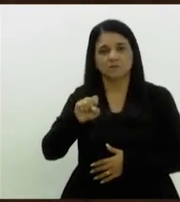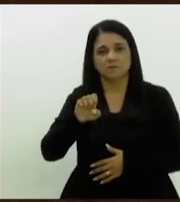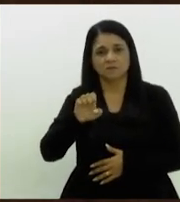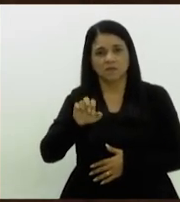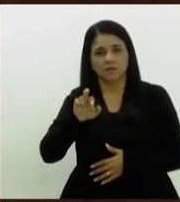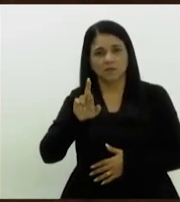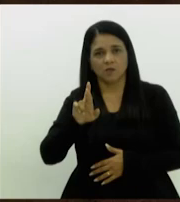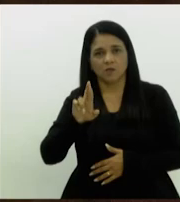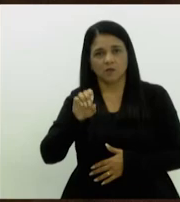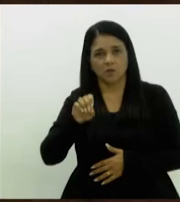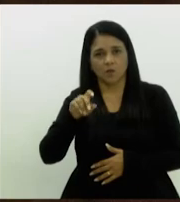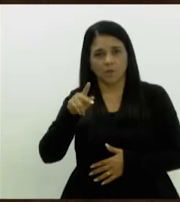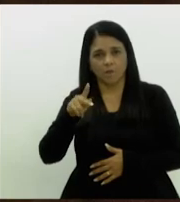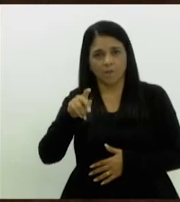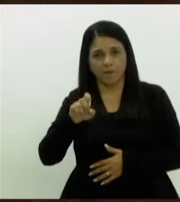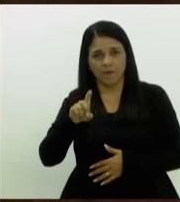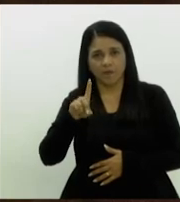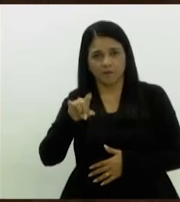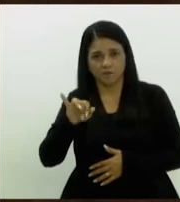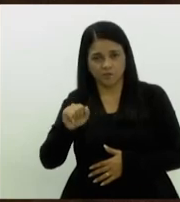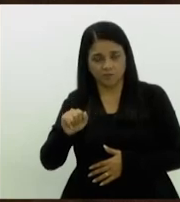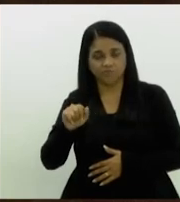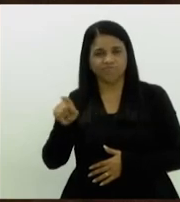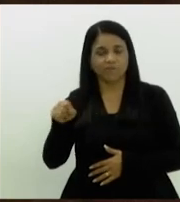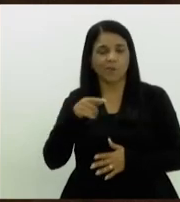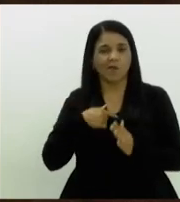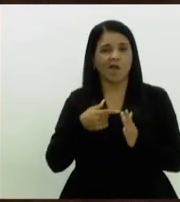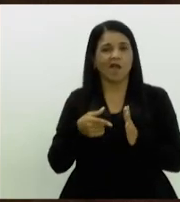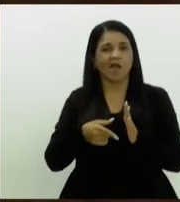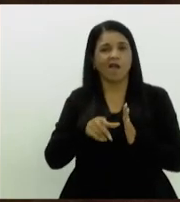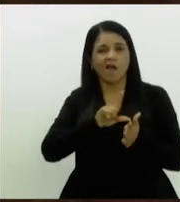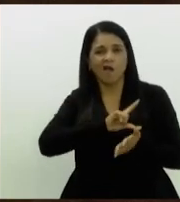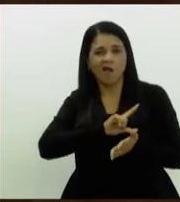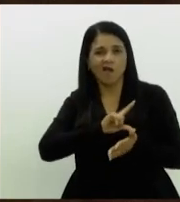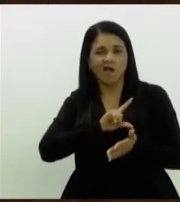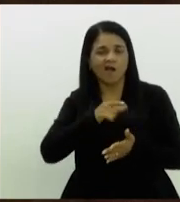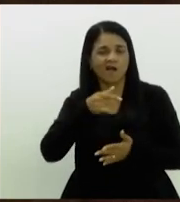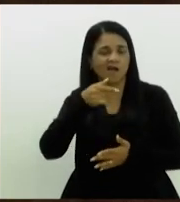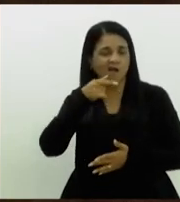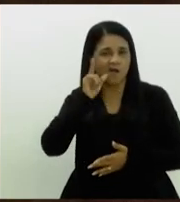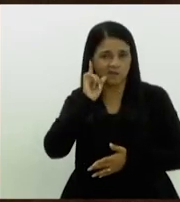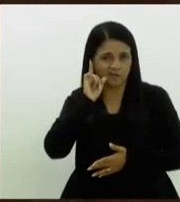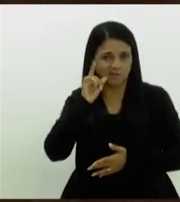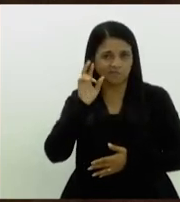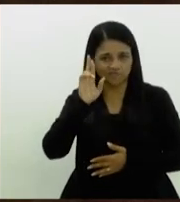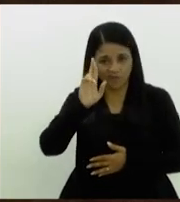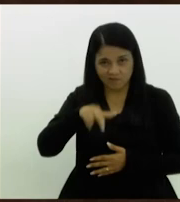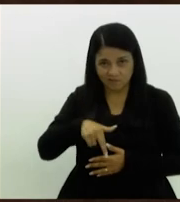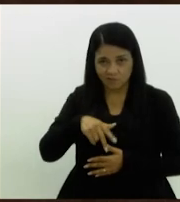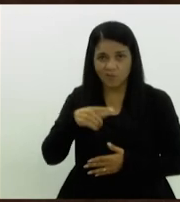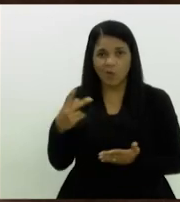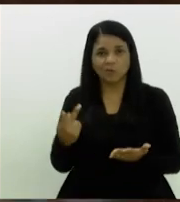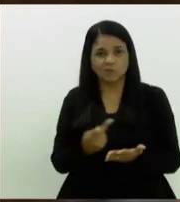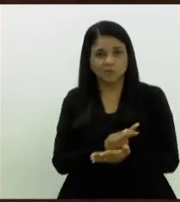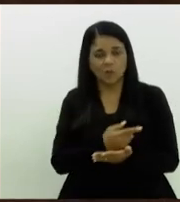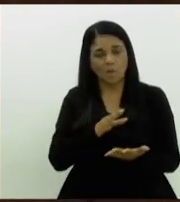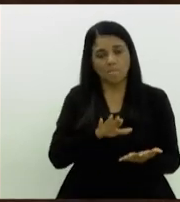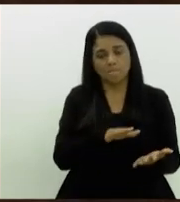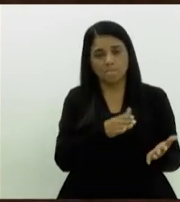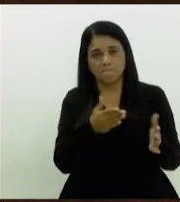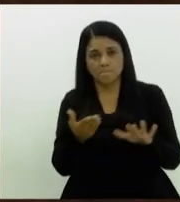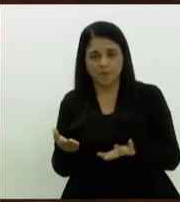do Rio de Janeiro, em razão do que aconteceu ali e que matou um jovem,